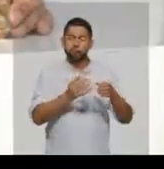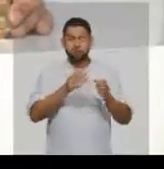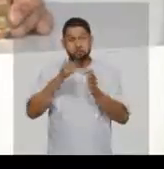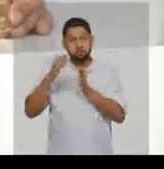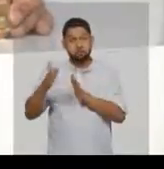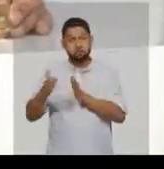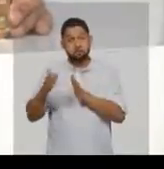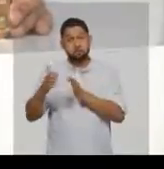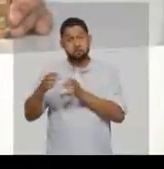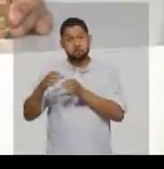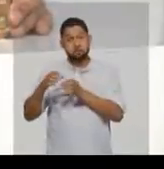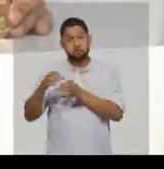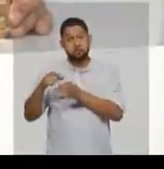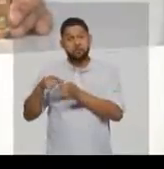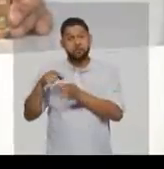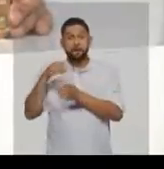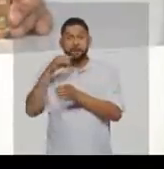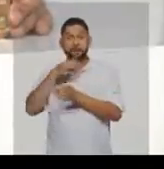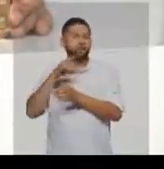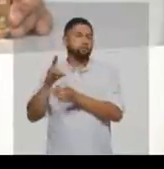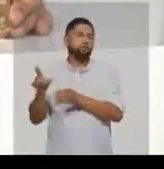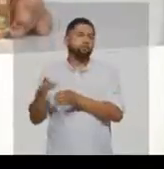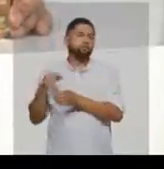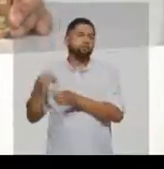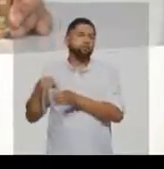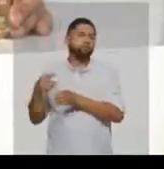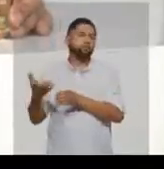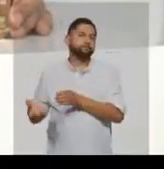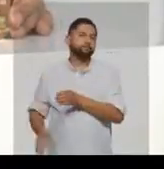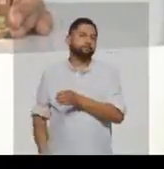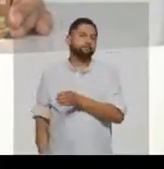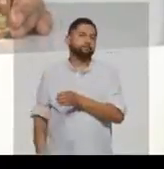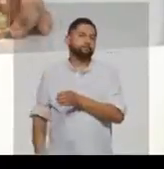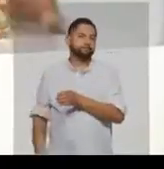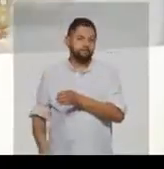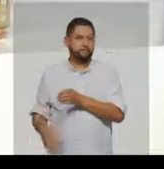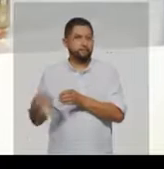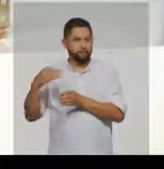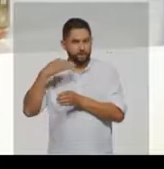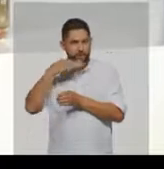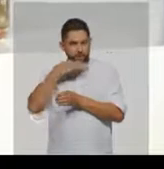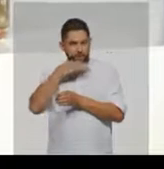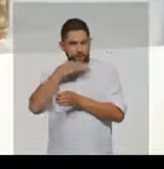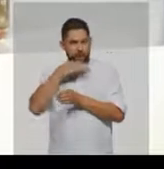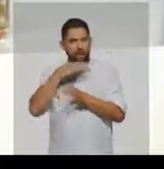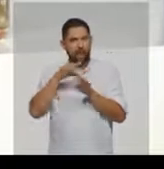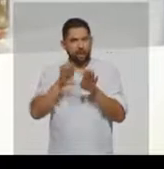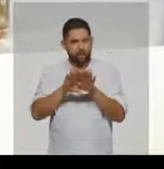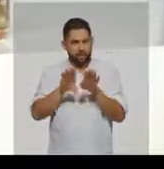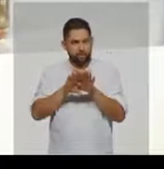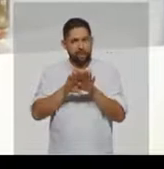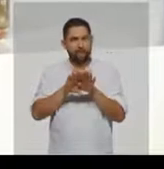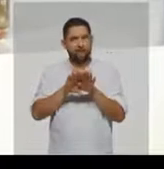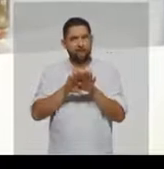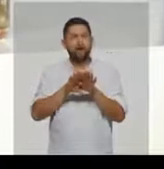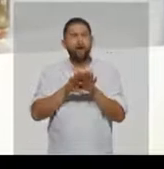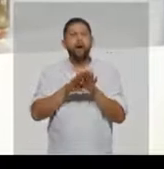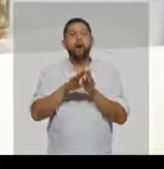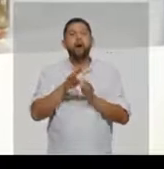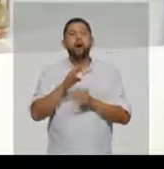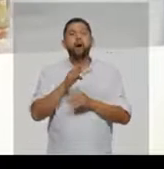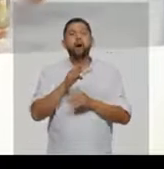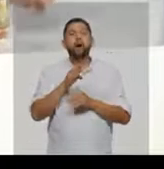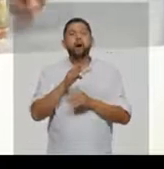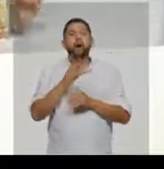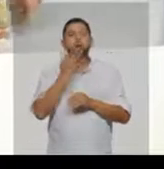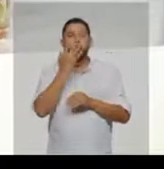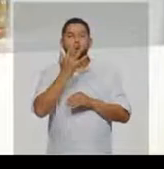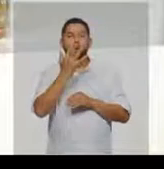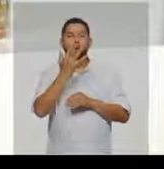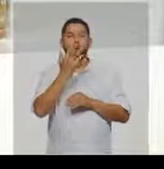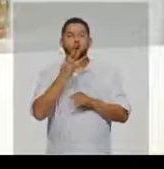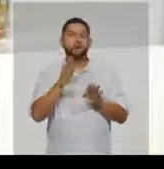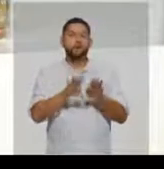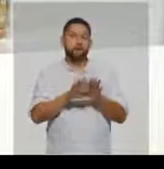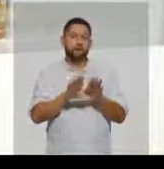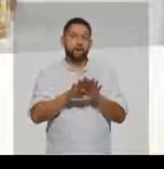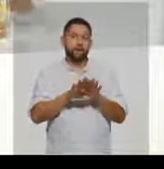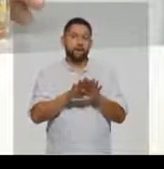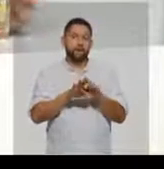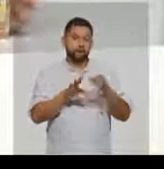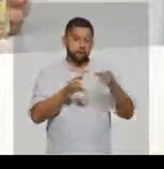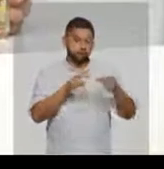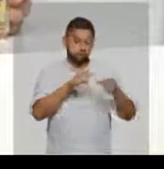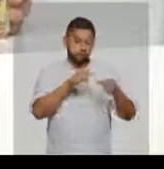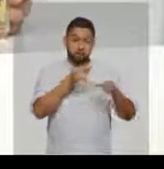aqui praticamente já finalizou, ok? Outra coisa também interessante foi justamente a coloração, né? Que houve uma influência aqui